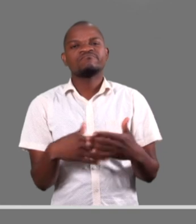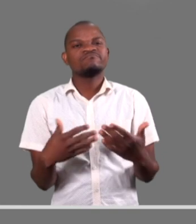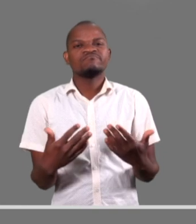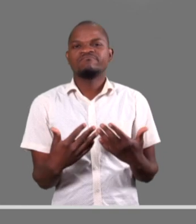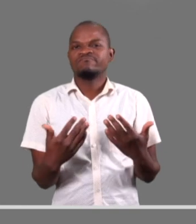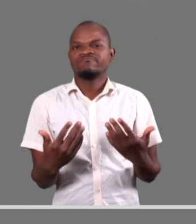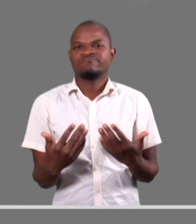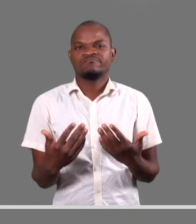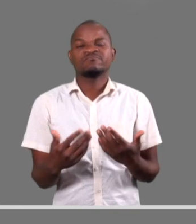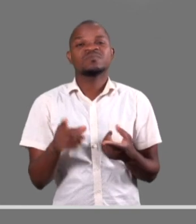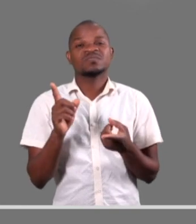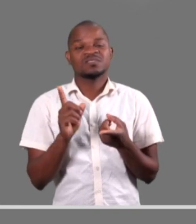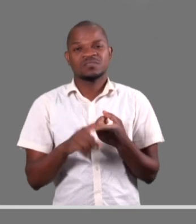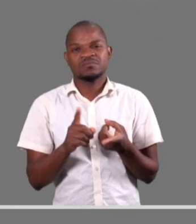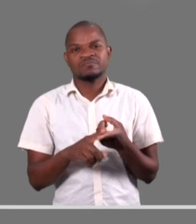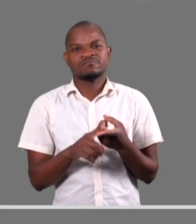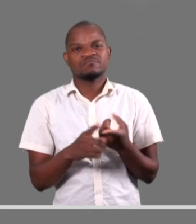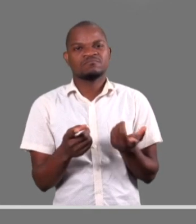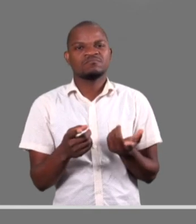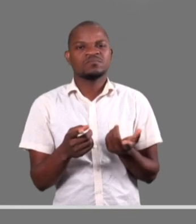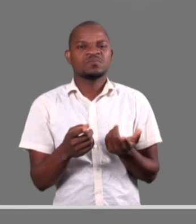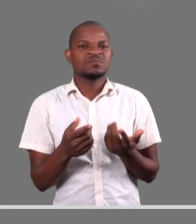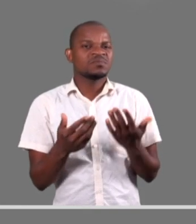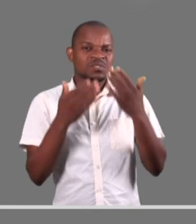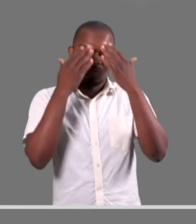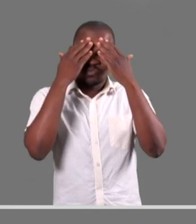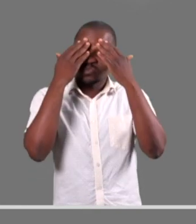Sim, pai também não sei se está onde.